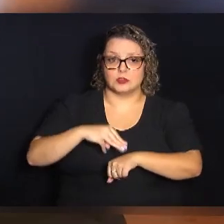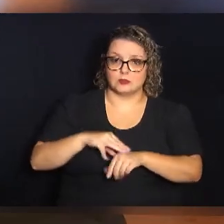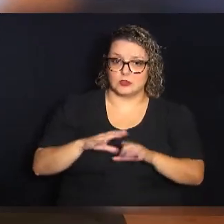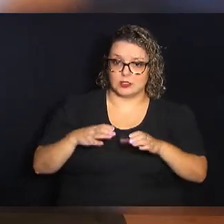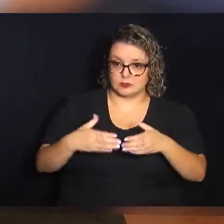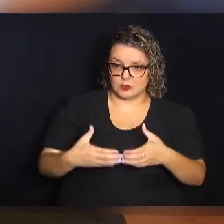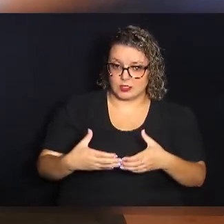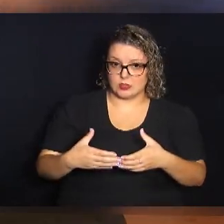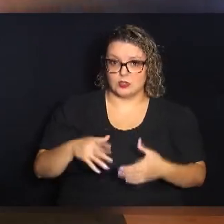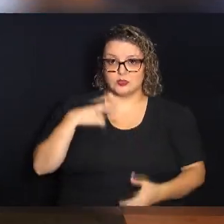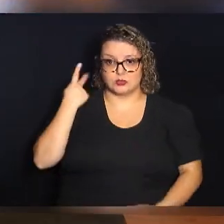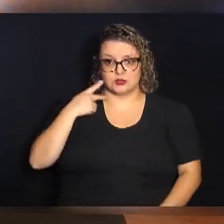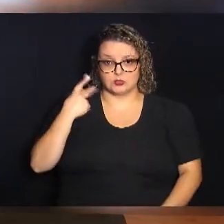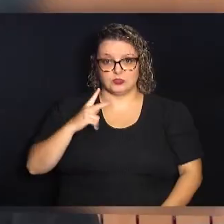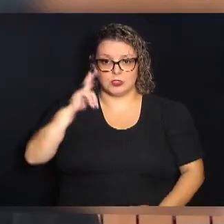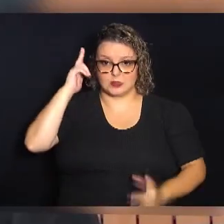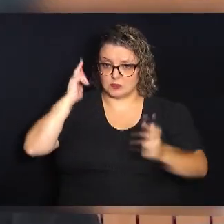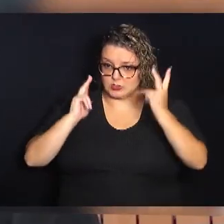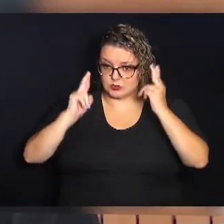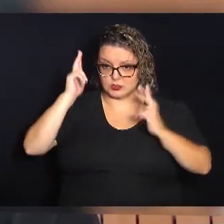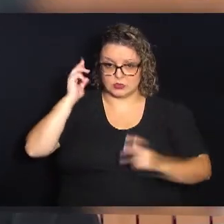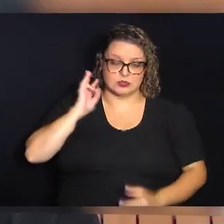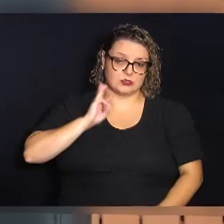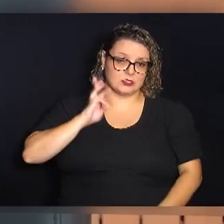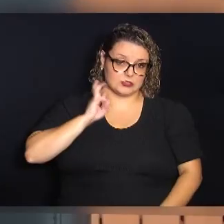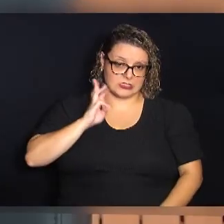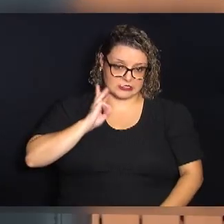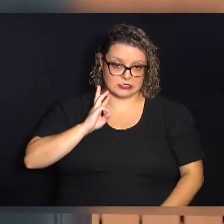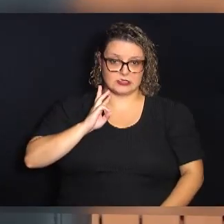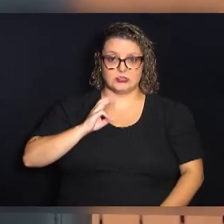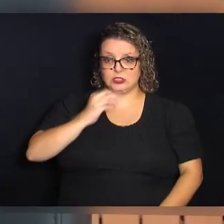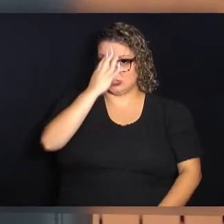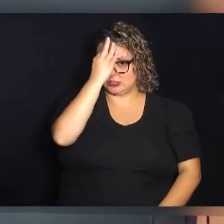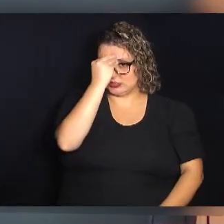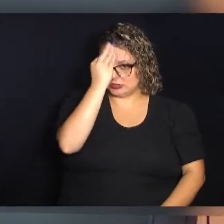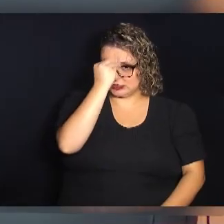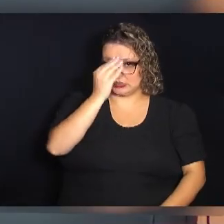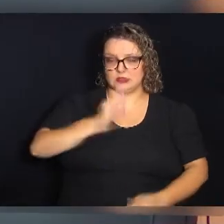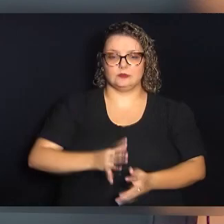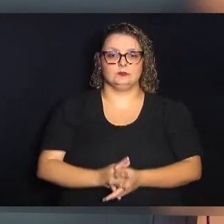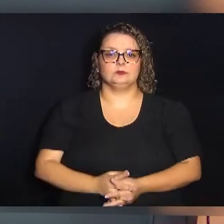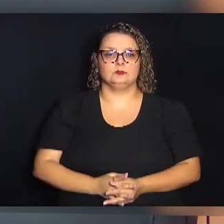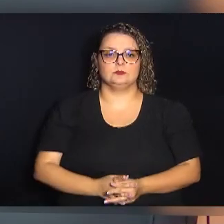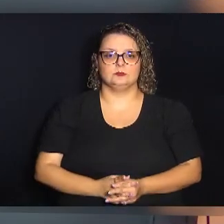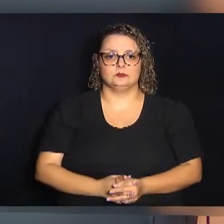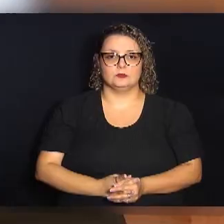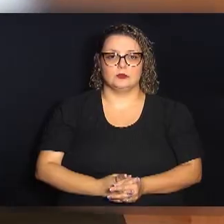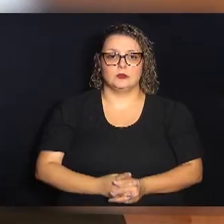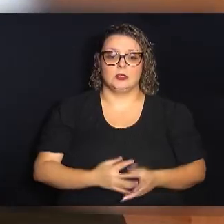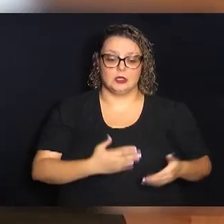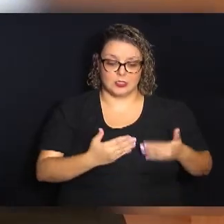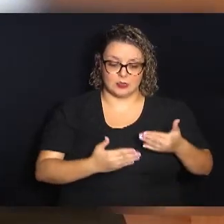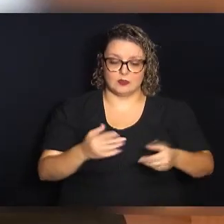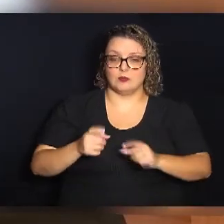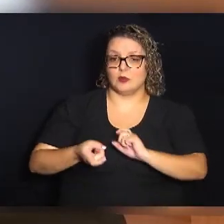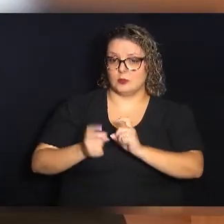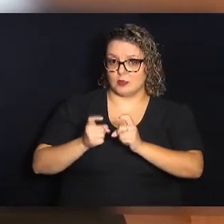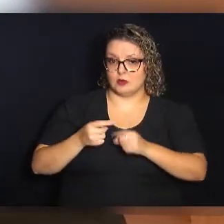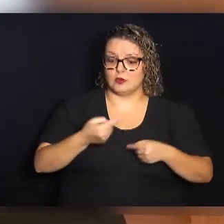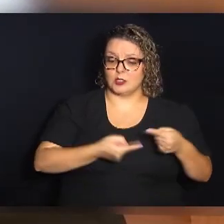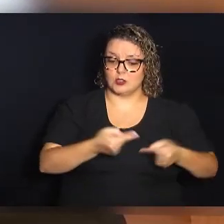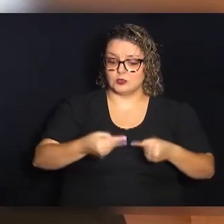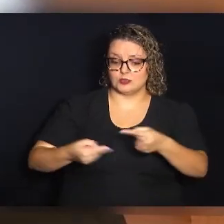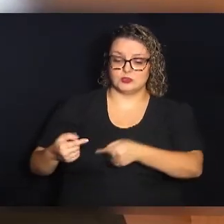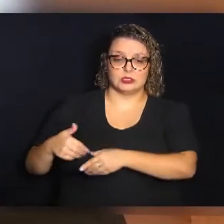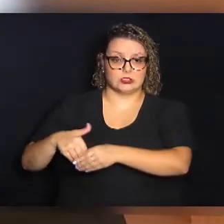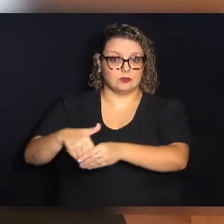membros da comissão os vereadores Edvaldo cabelo Cecílio Santos e Jair da farmácia durante a reunião foram